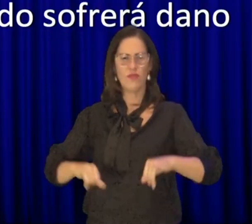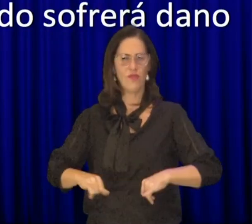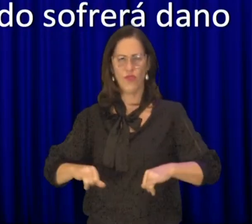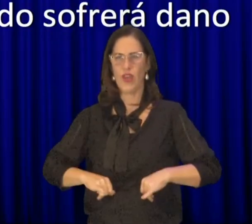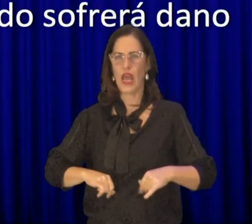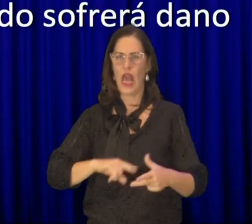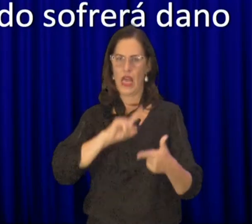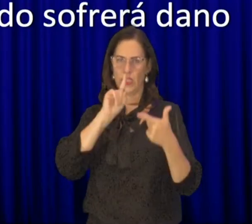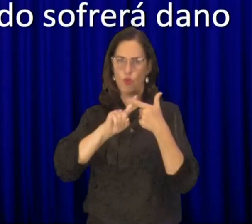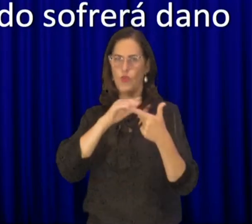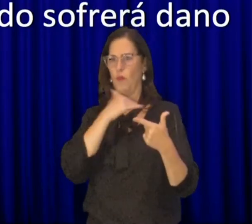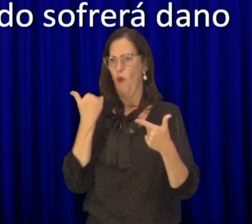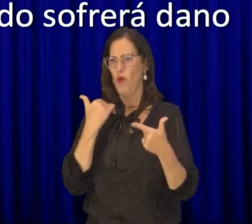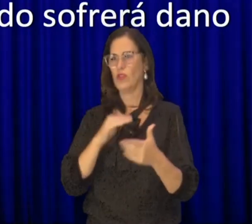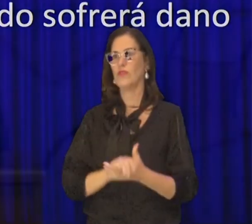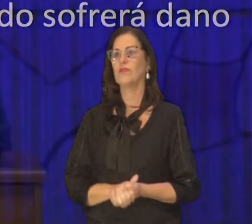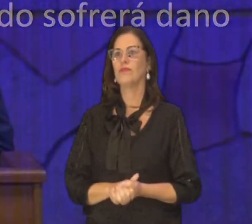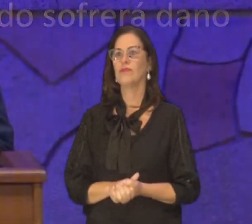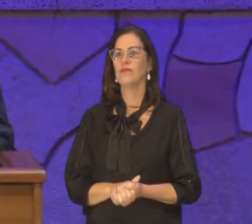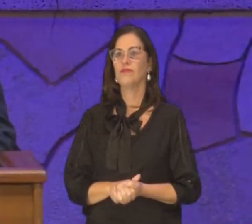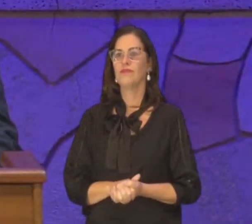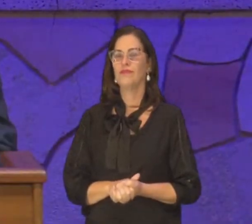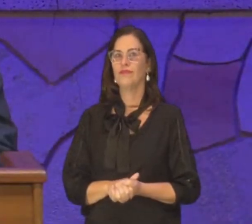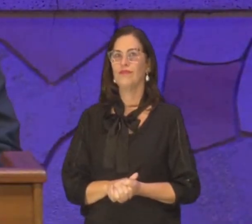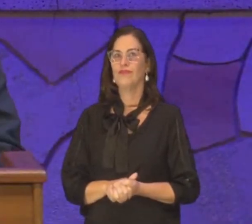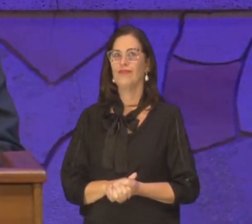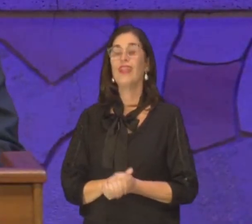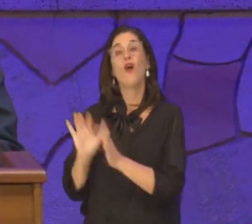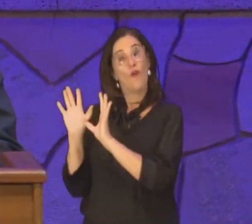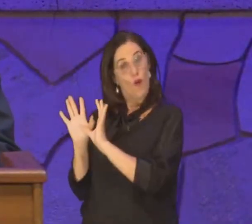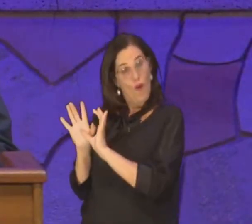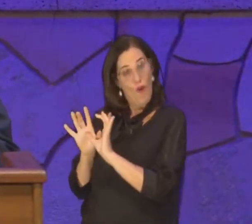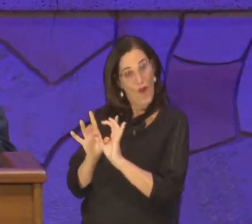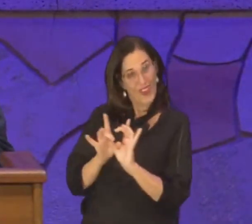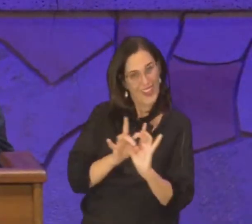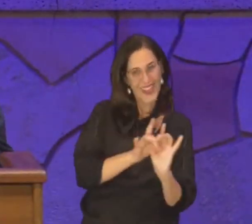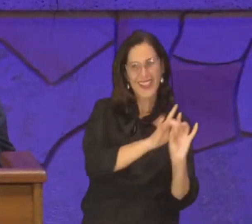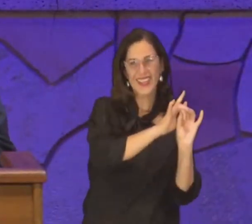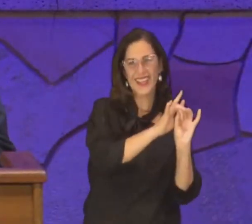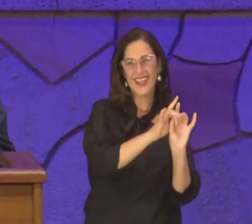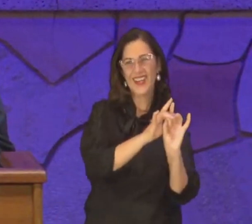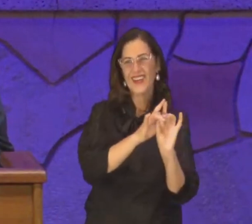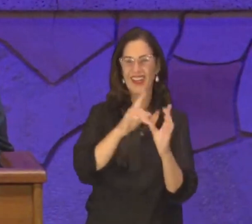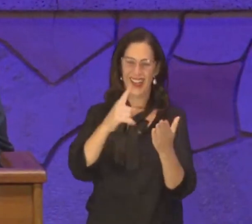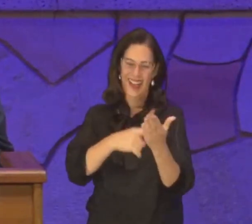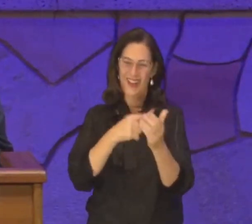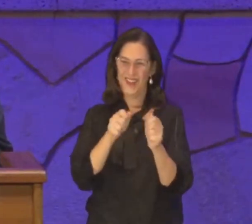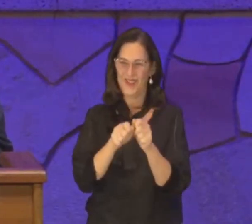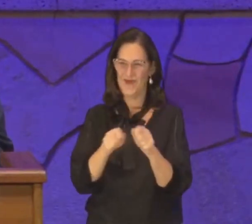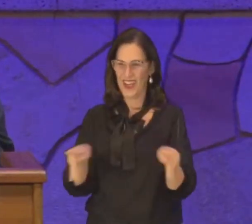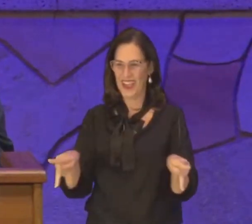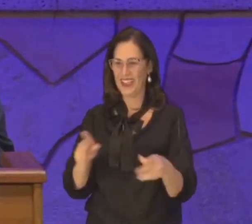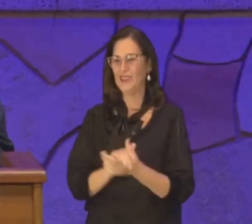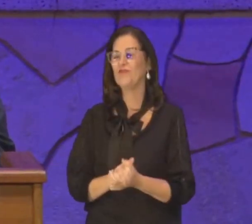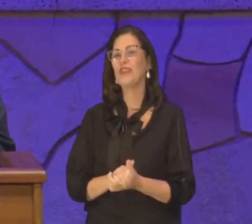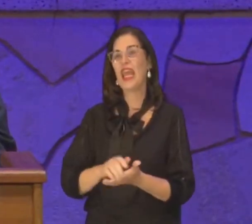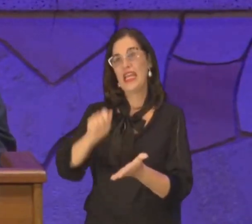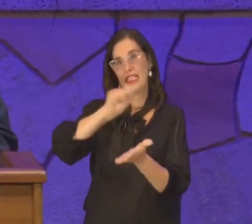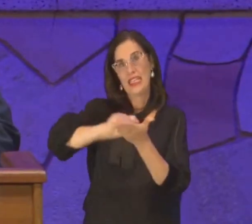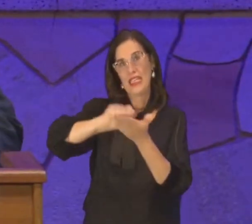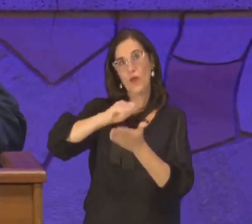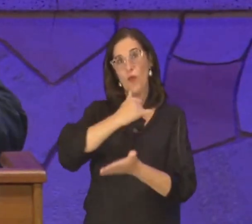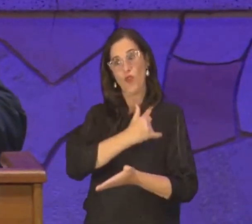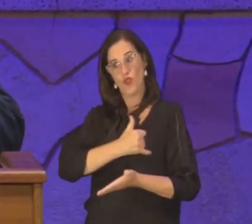da segunda morte. Deixa-me contextualizá-lo no livro do Apocalipse. Escrito por João,